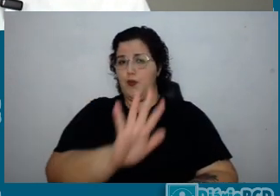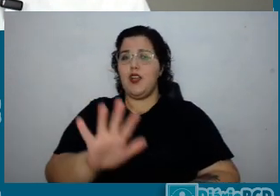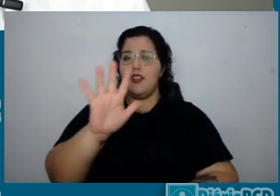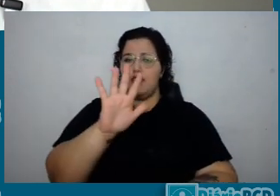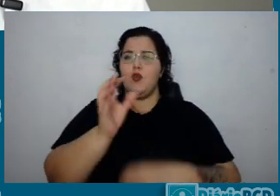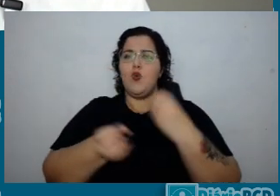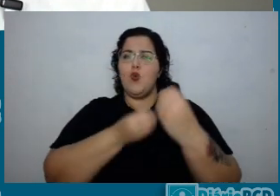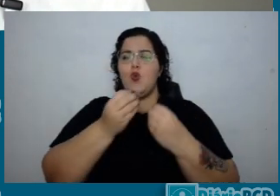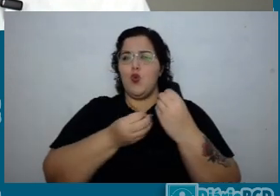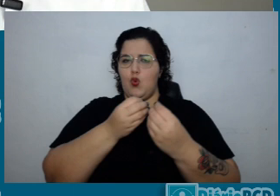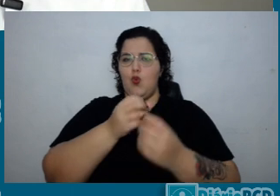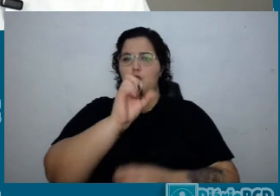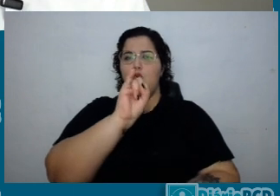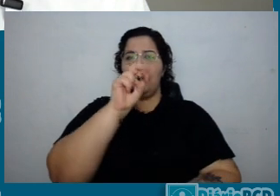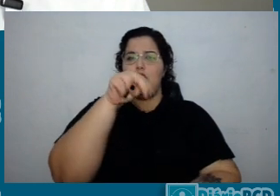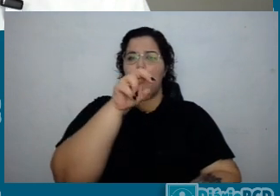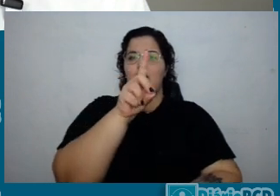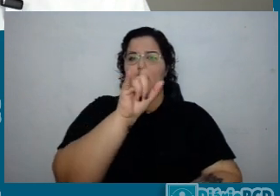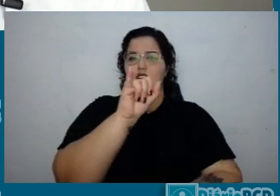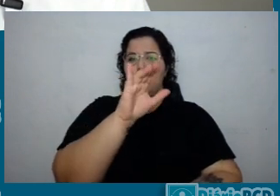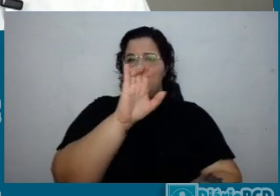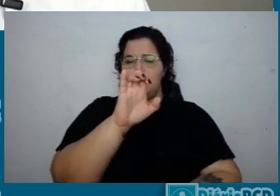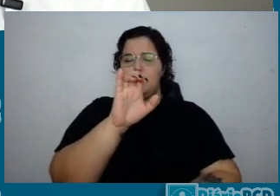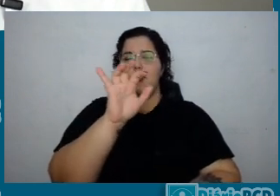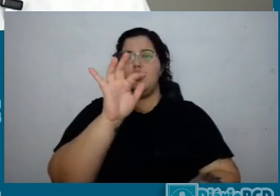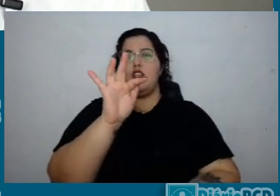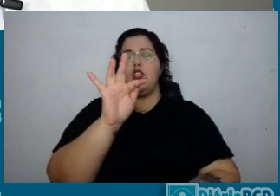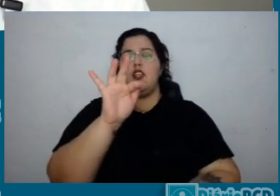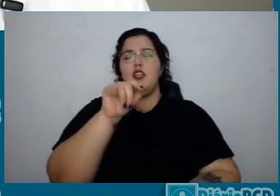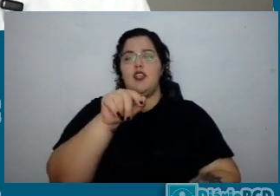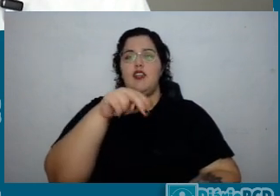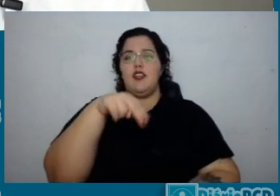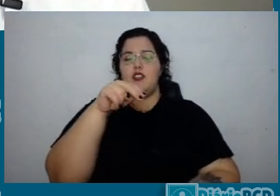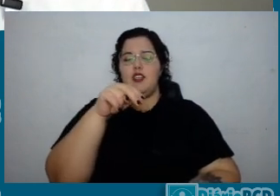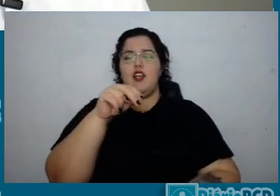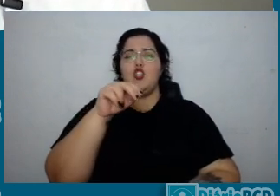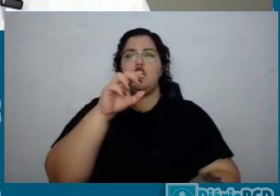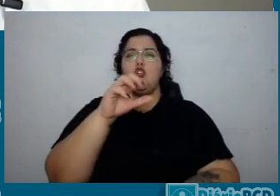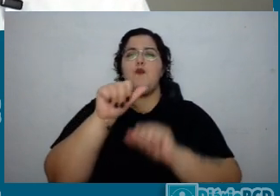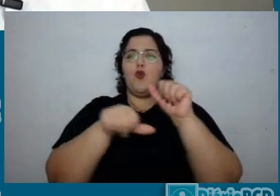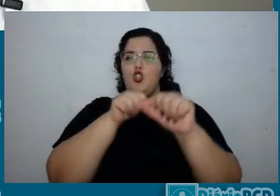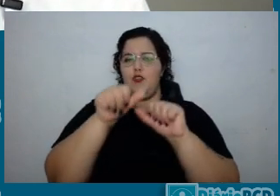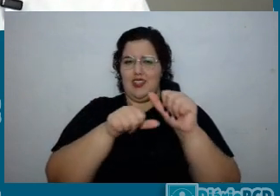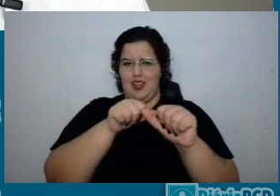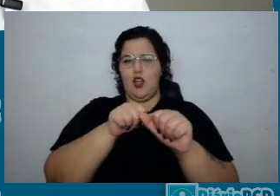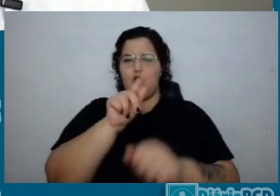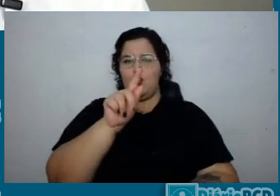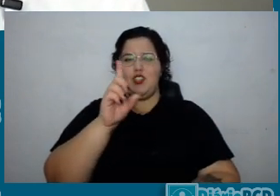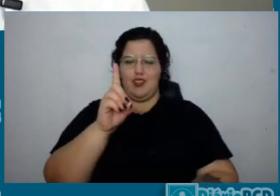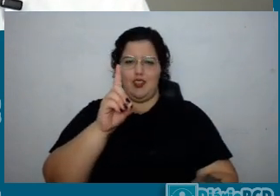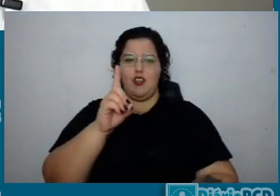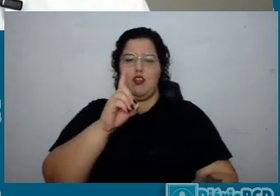de Funcionalidade, Índice de Funcionalidade Brasileiro modificado. Então, a validação do GT,